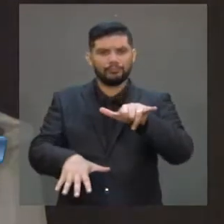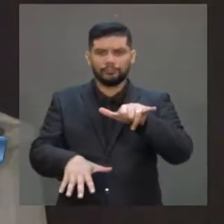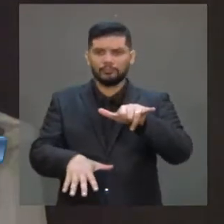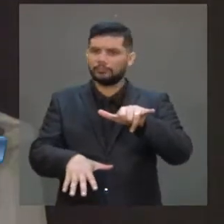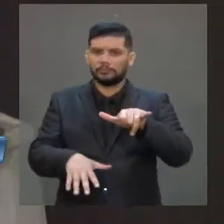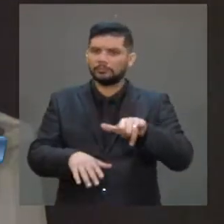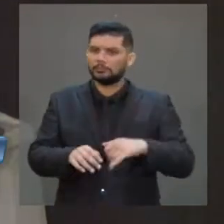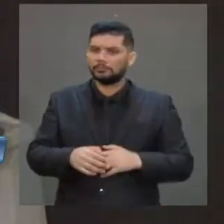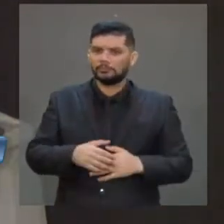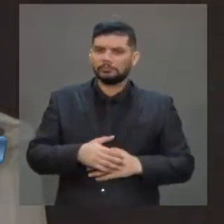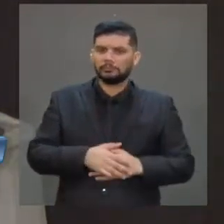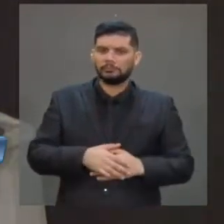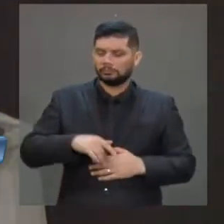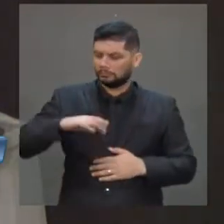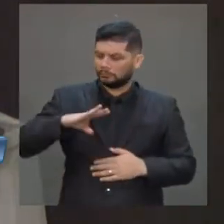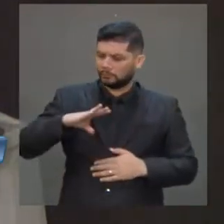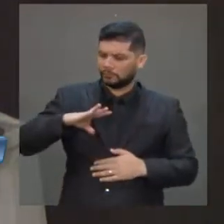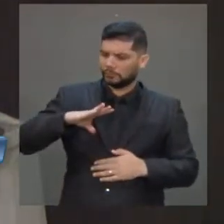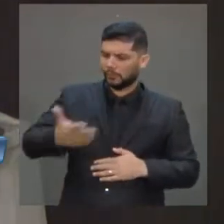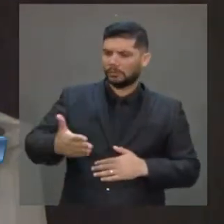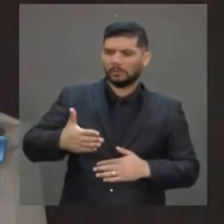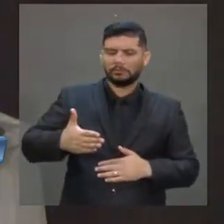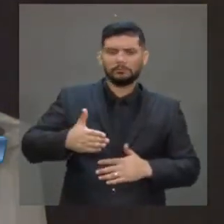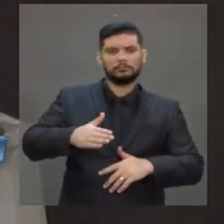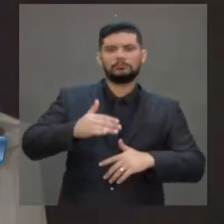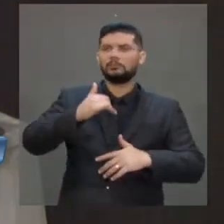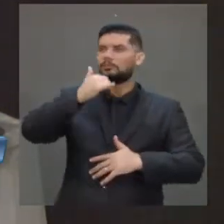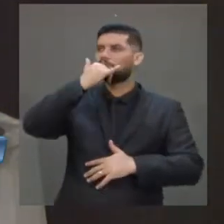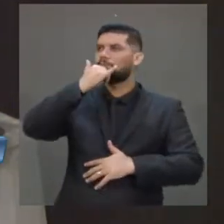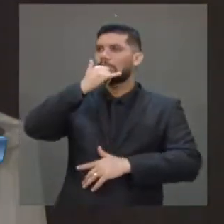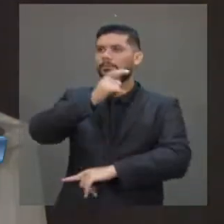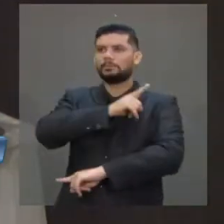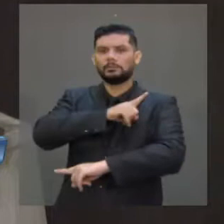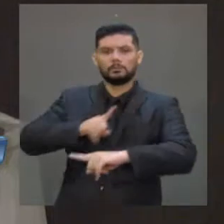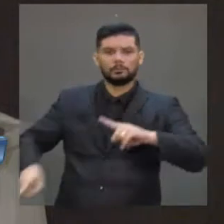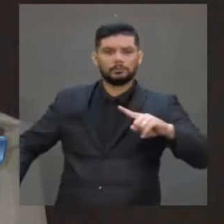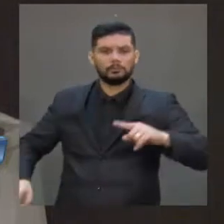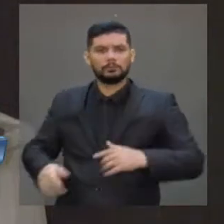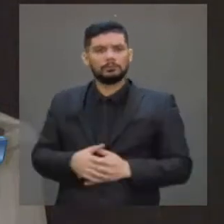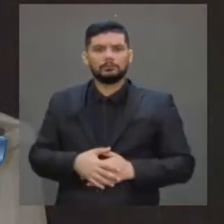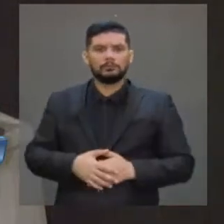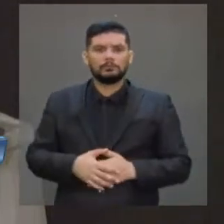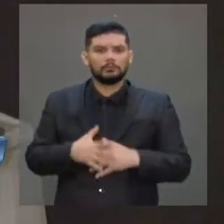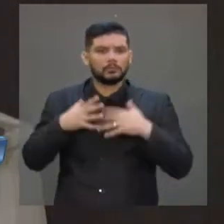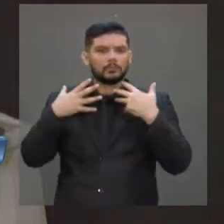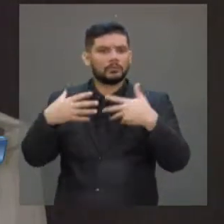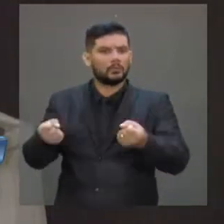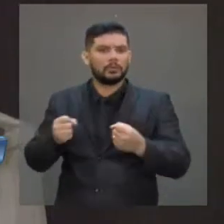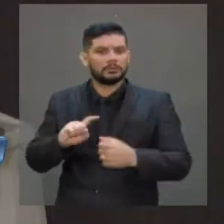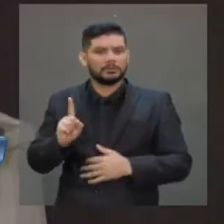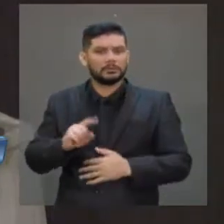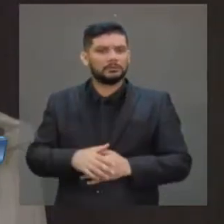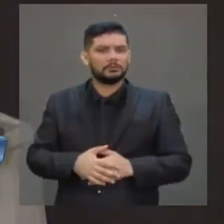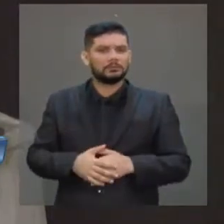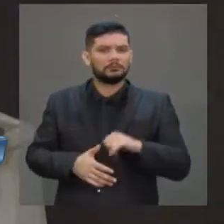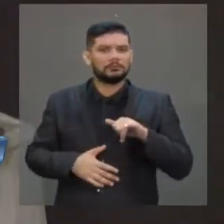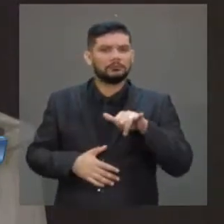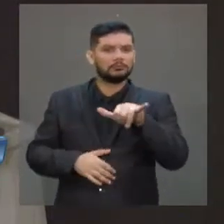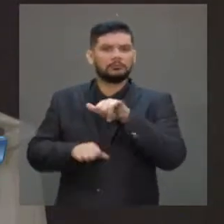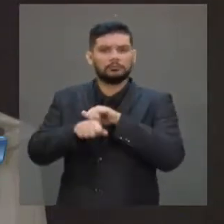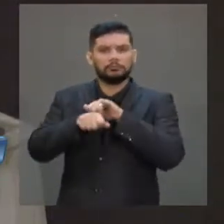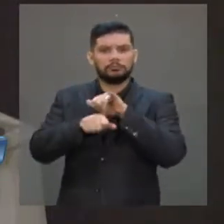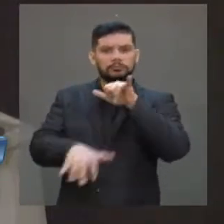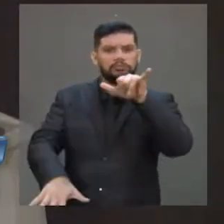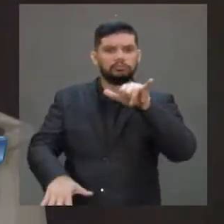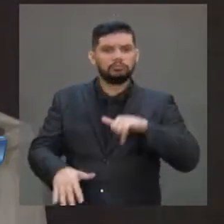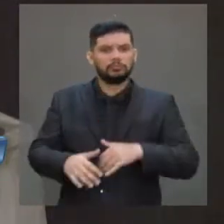forma pioneira e corajosa, proibiu o avião despejando veneno. Isso está sendo repetido hoje em pelo